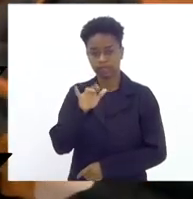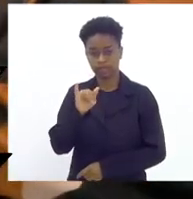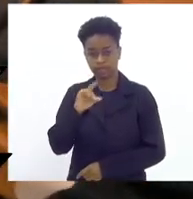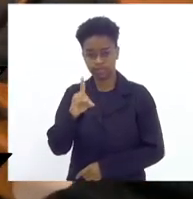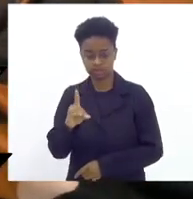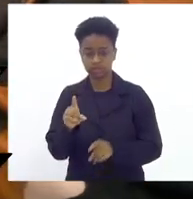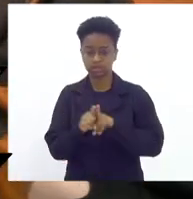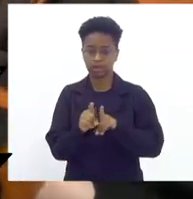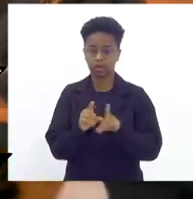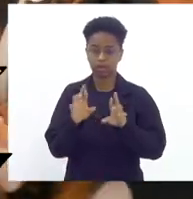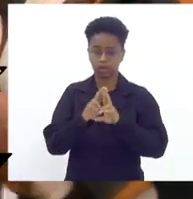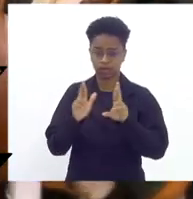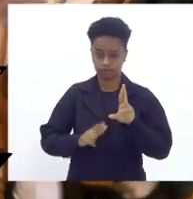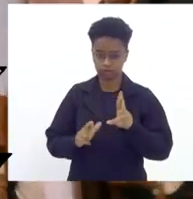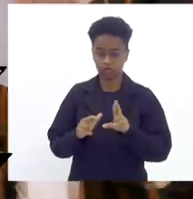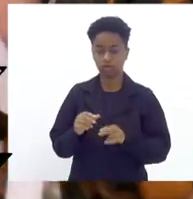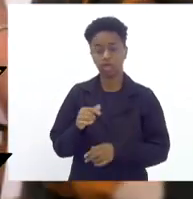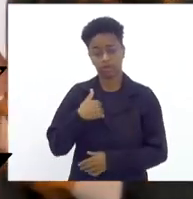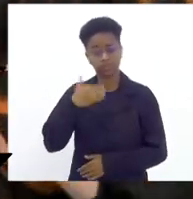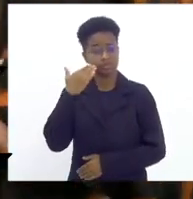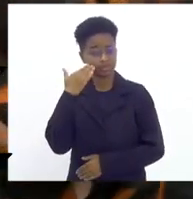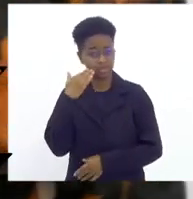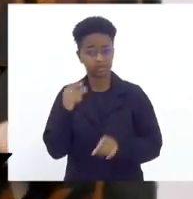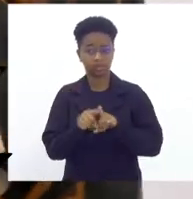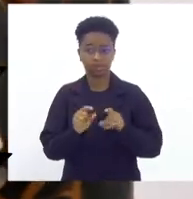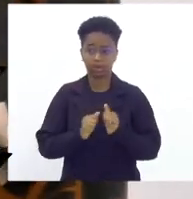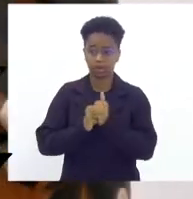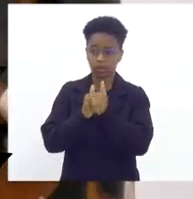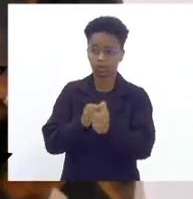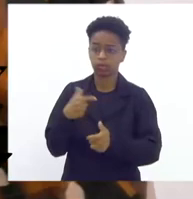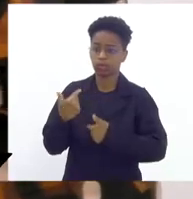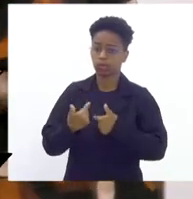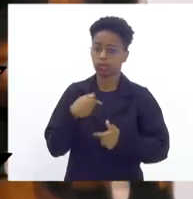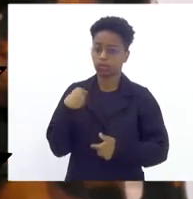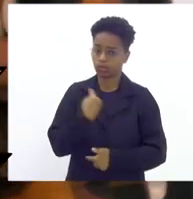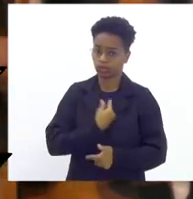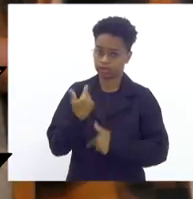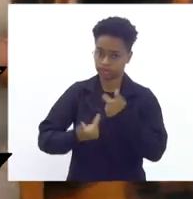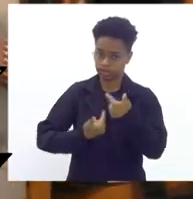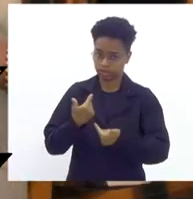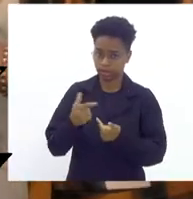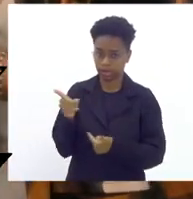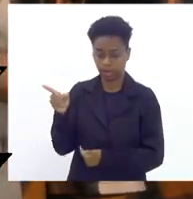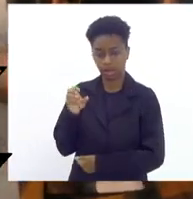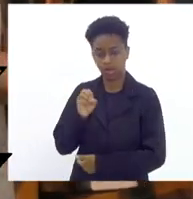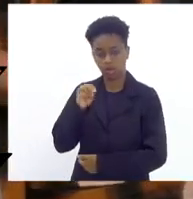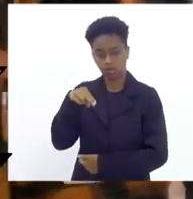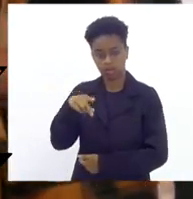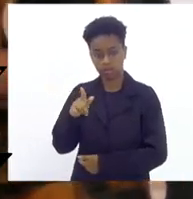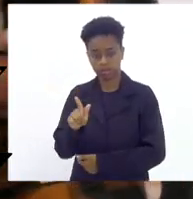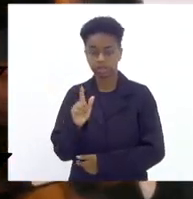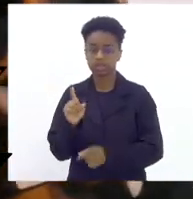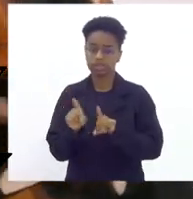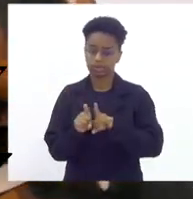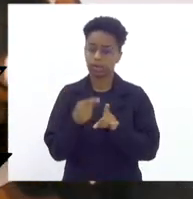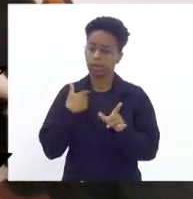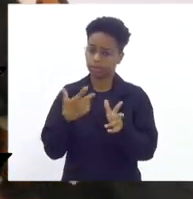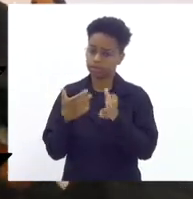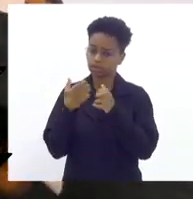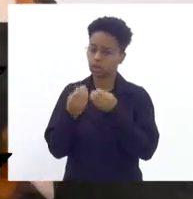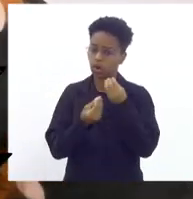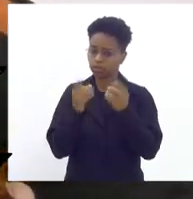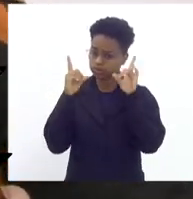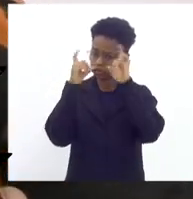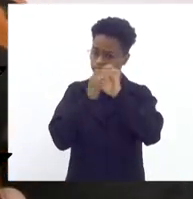da UFRJ sei e tem acompanha o nosso trabalho na ONG é essa dificuldade dessa burocracia